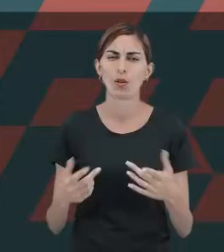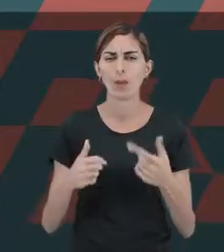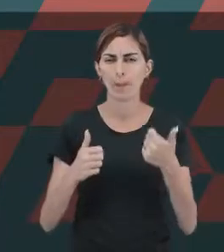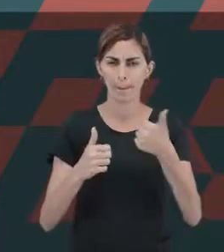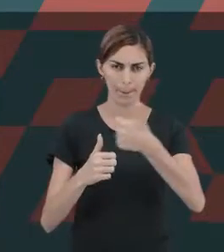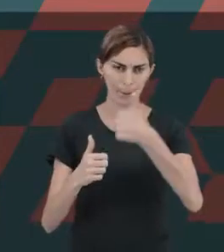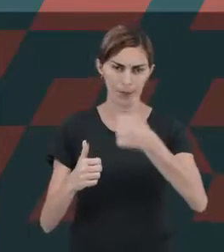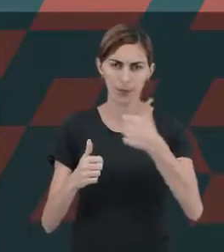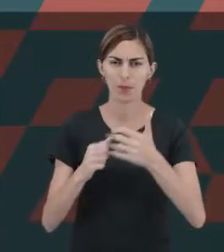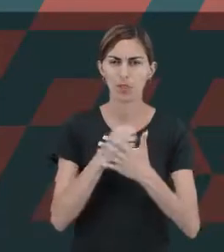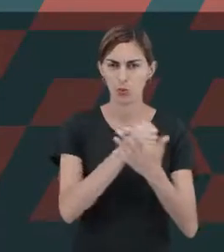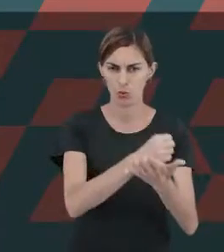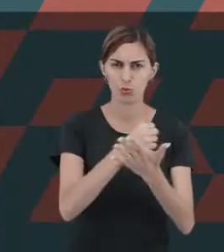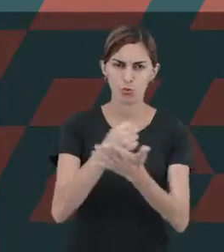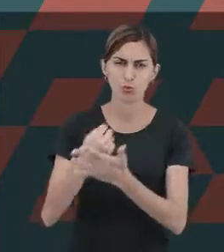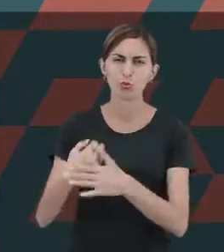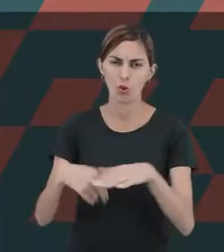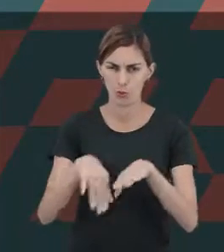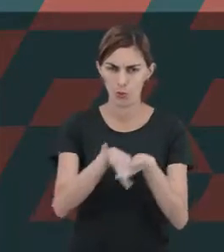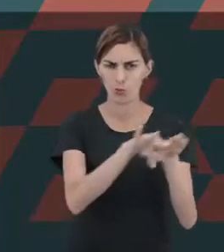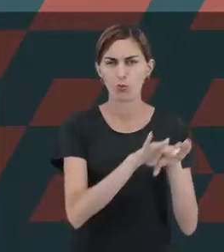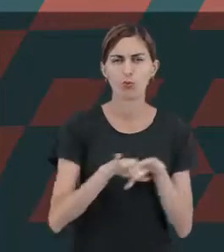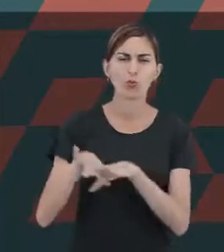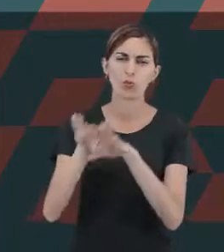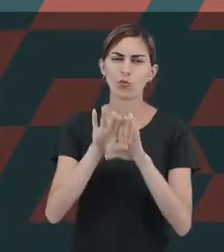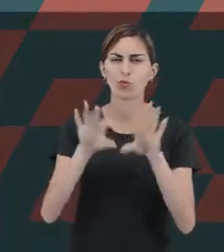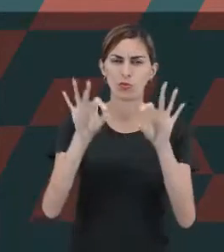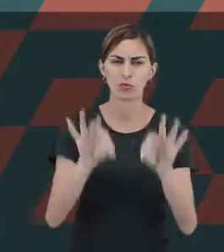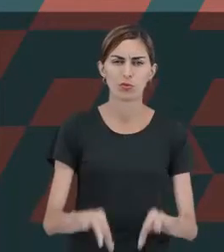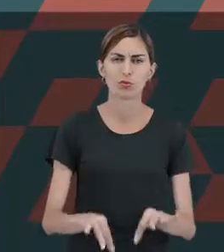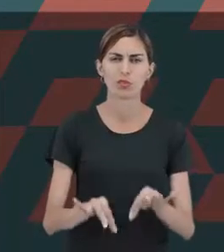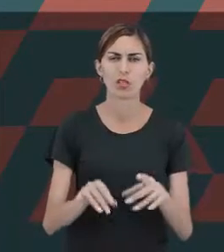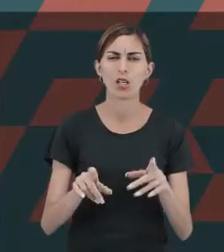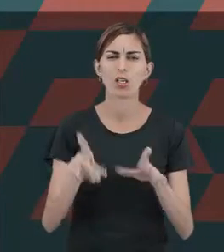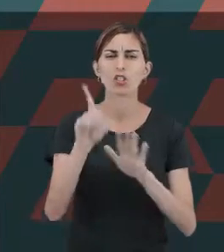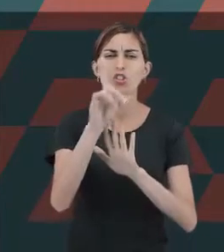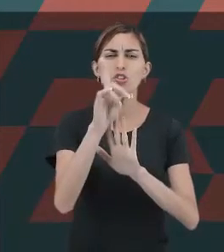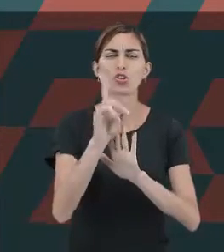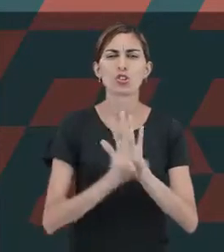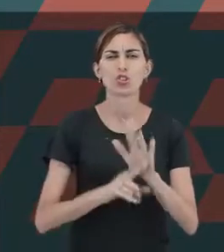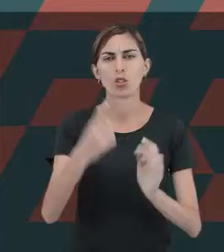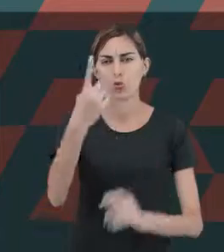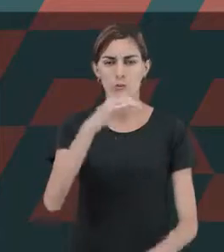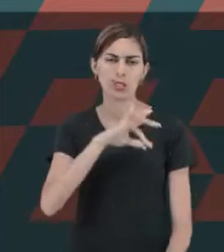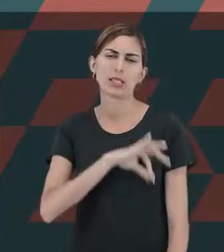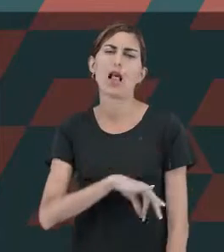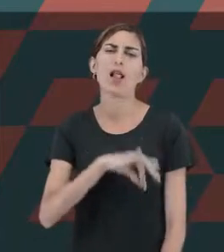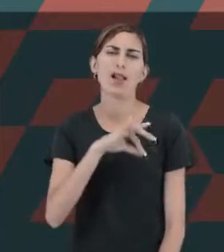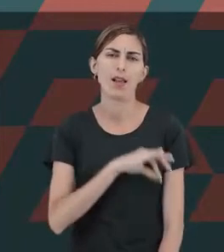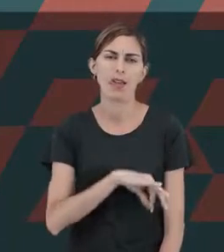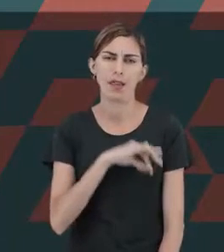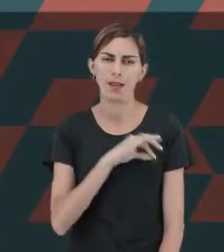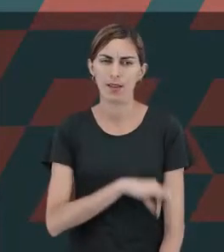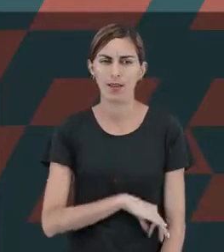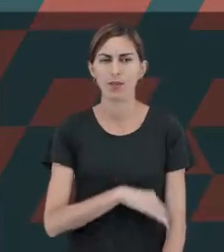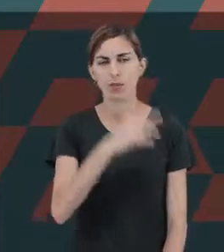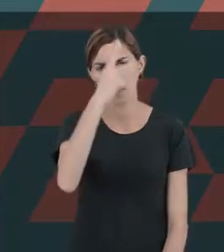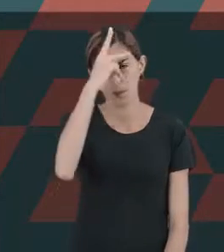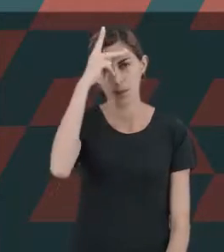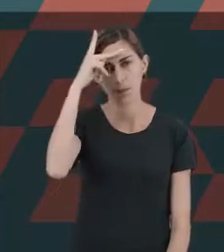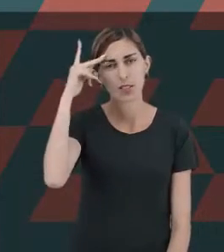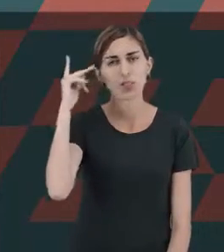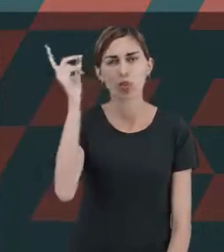O primeiro auxílio, que é comum a todos, é justamente o direito a um salário mínimo para a pessoa